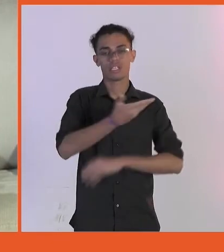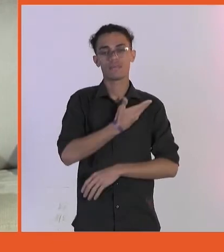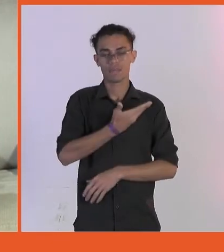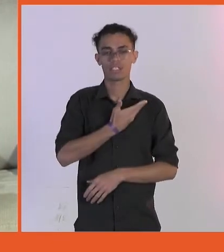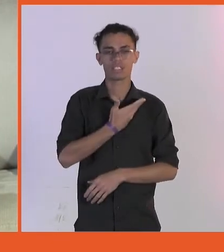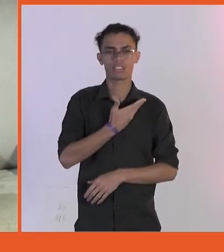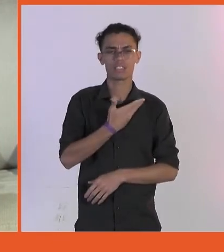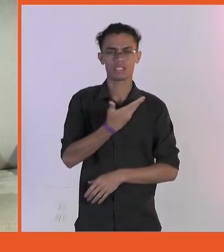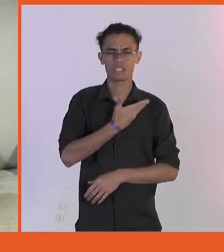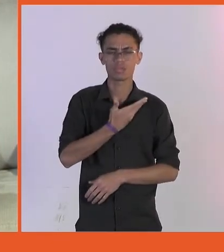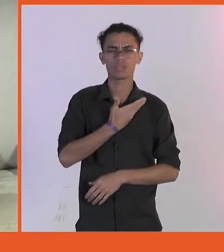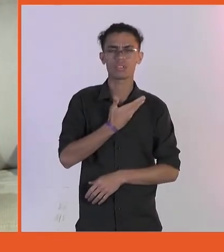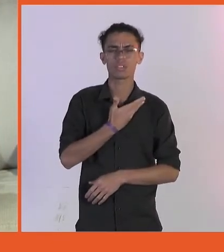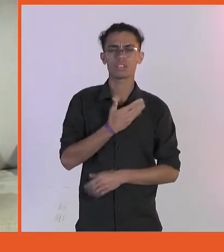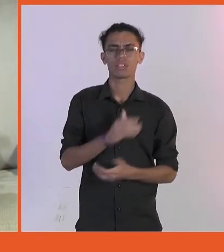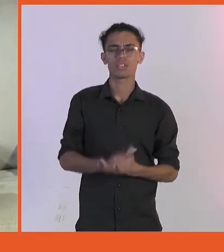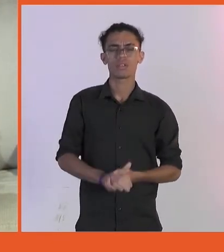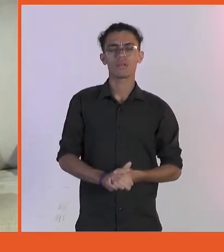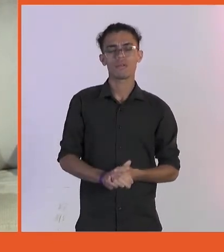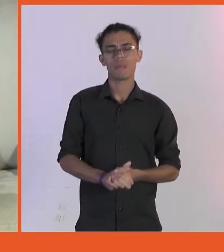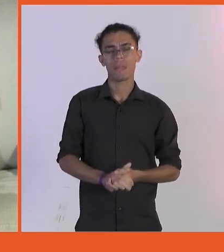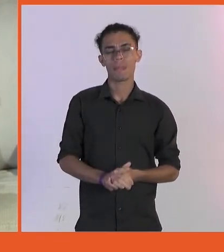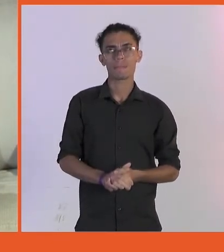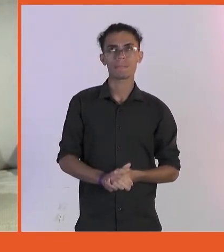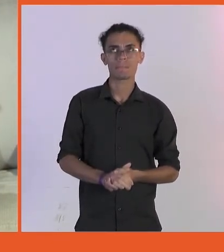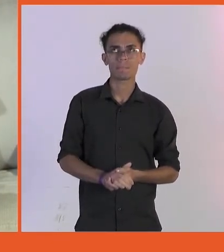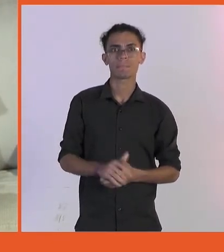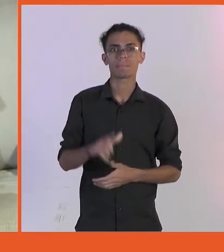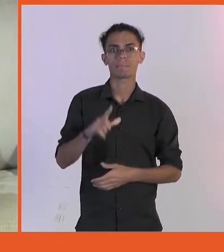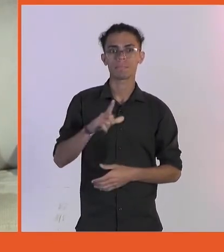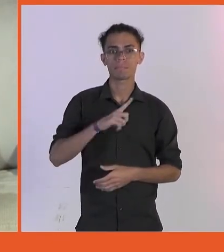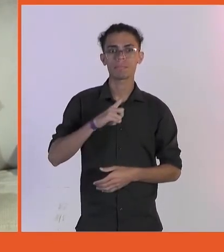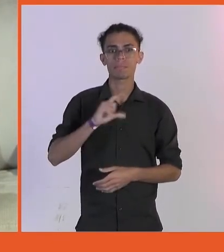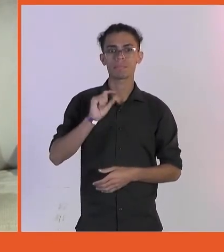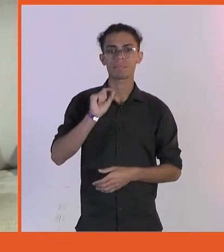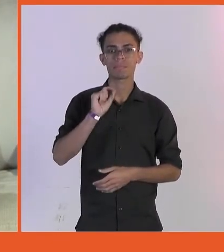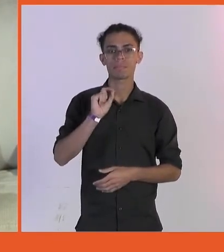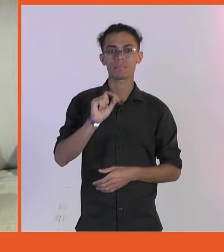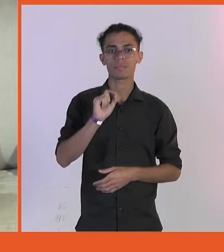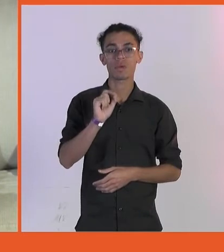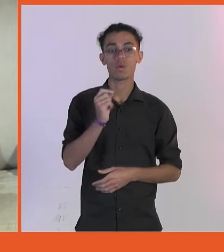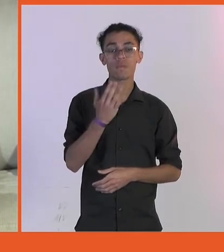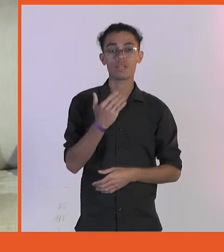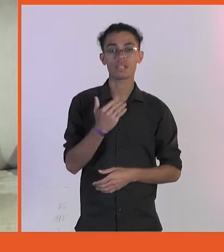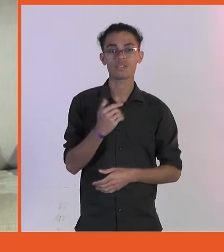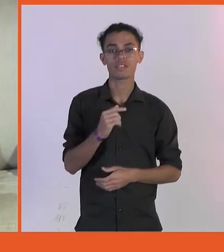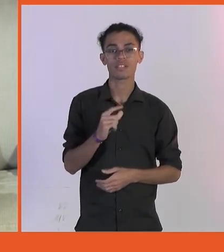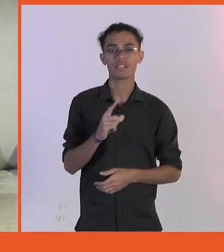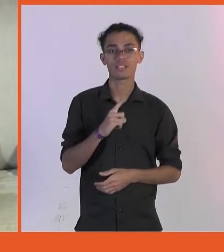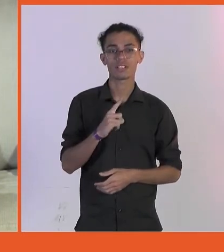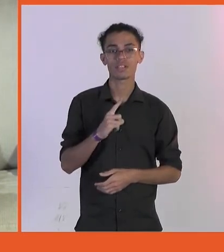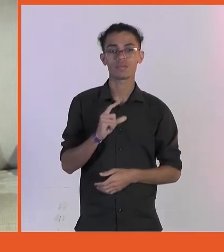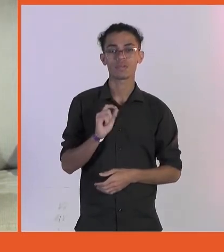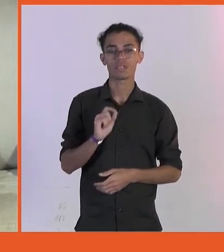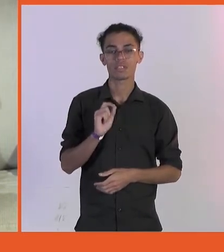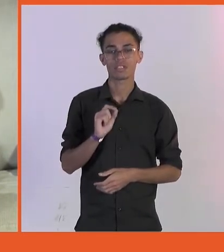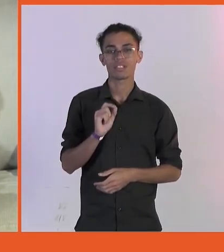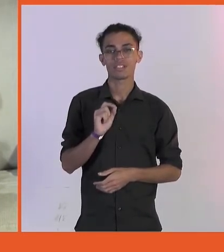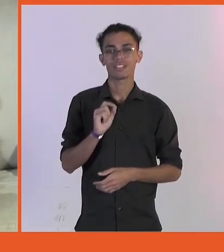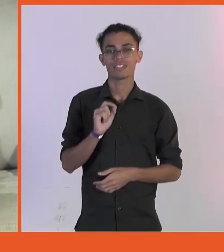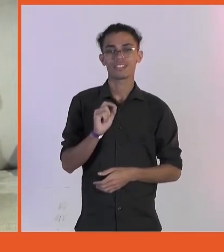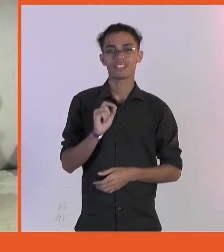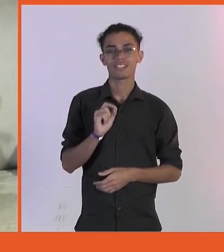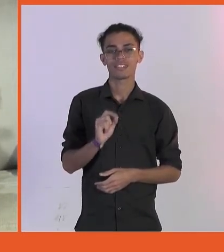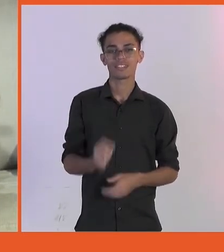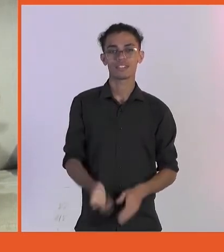né? Tem esse papo. É. E a gente sente muito essa conexão com o nosso público de amizade mesmo, sabe? E também a gente,